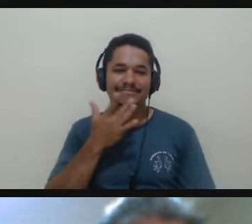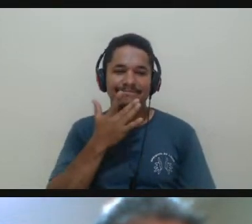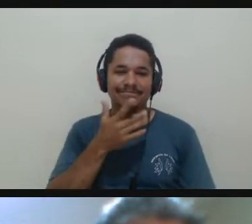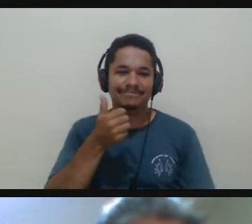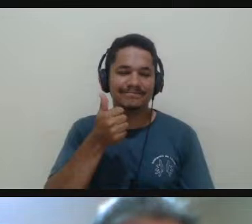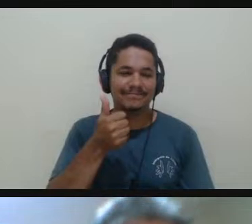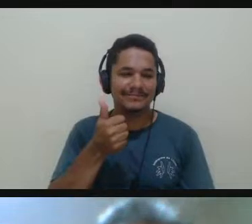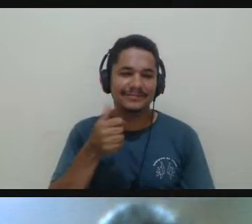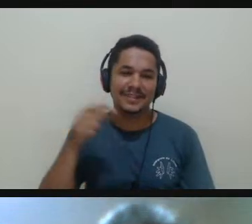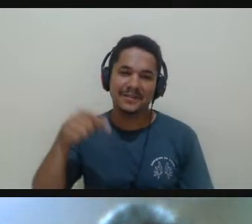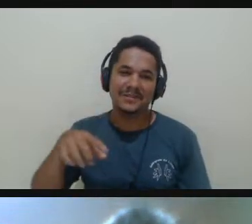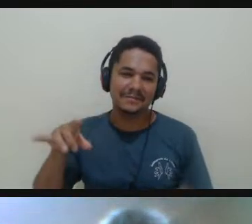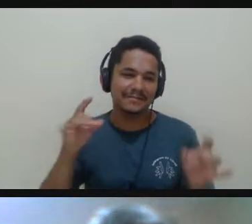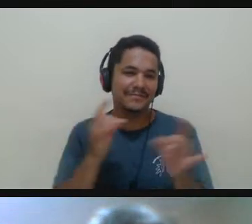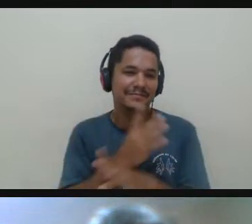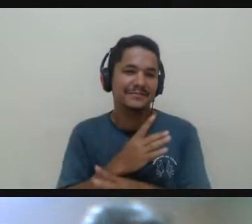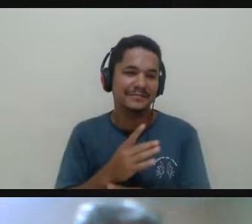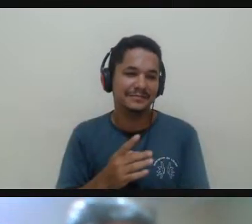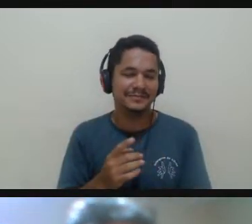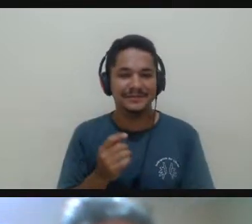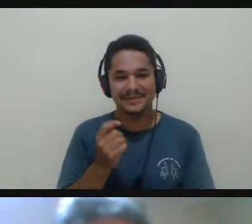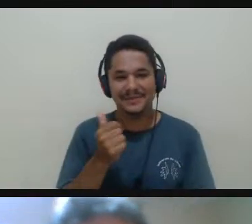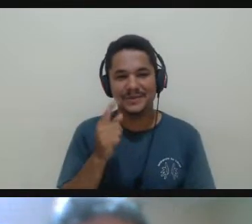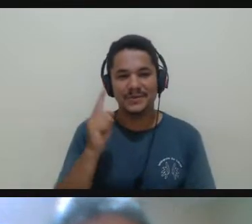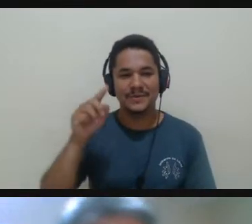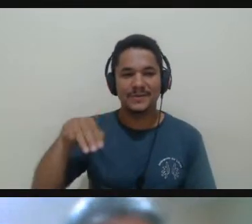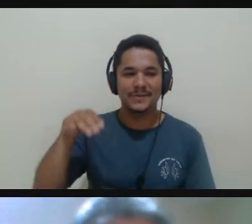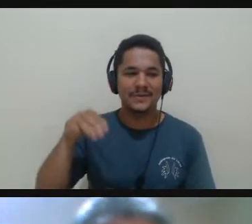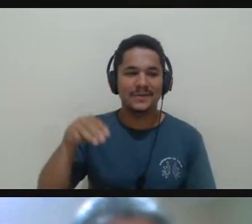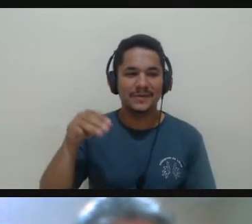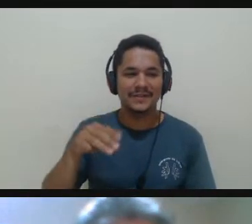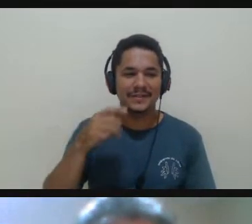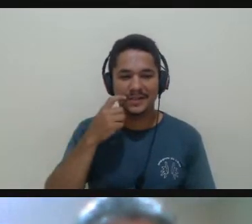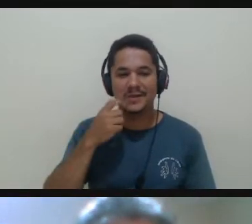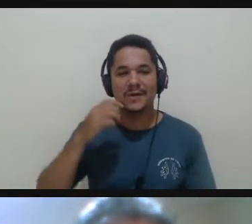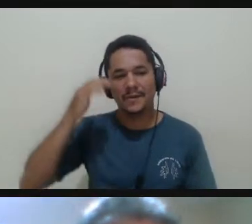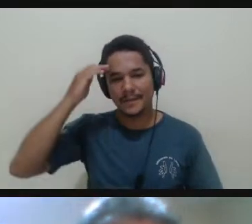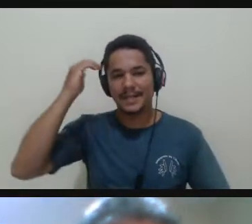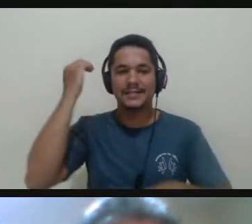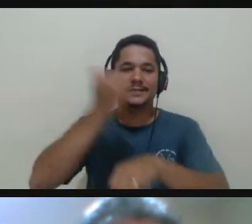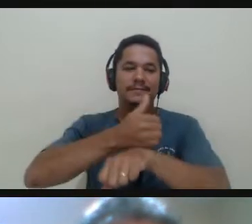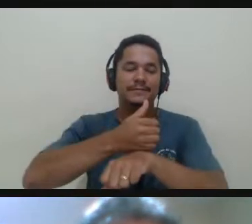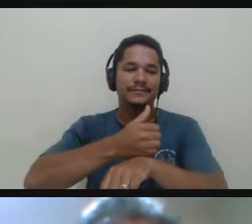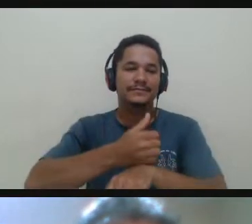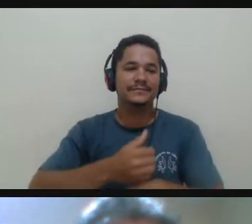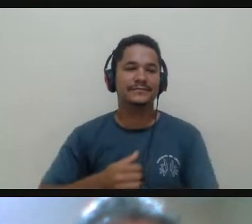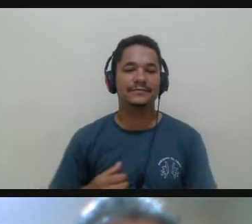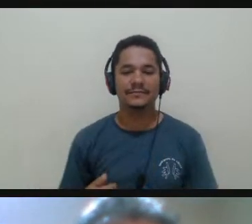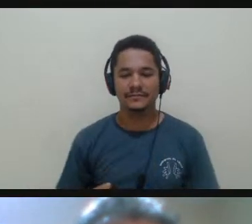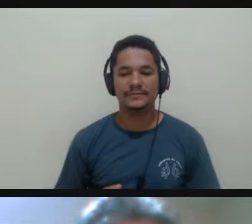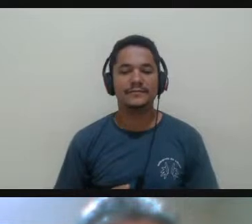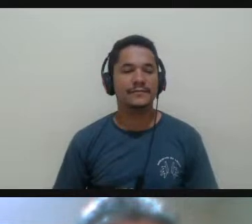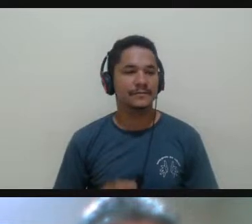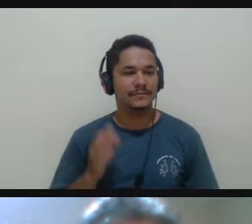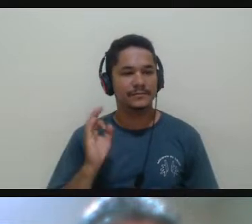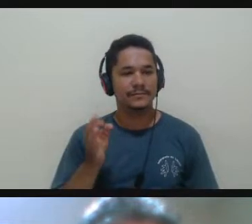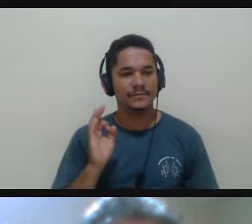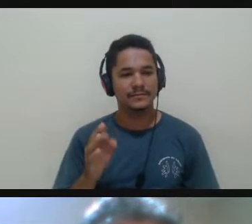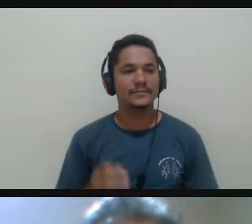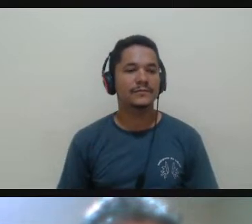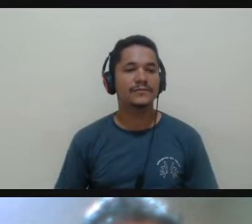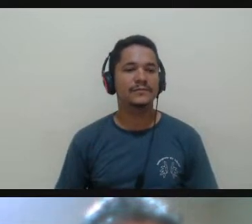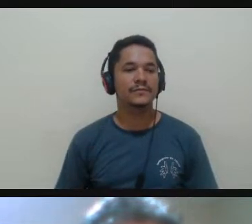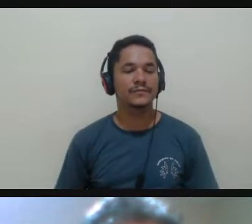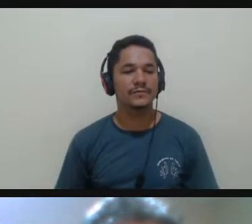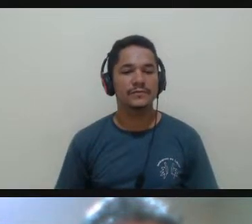pode ir encerrando, né? Vai faltar 1 minuto, nós vamos... ser bem pontuais, né, Diego? Né, Luiz Otávio? Isso, Marcelo.